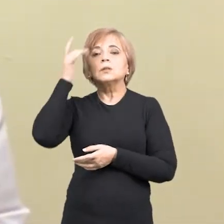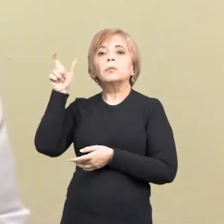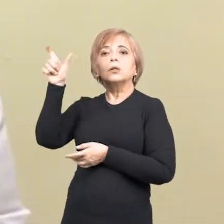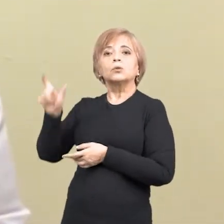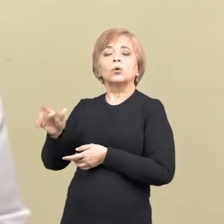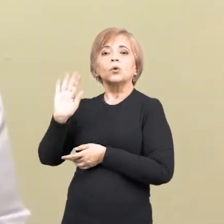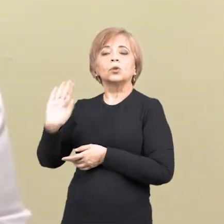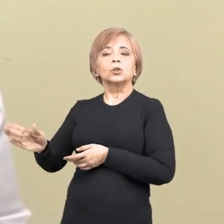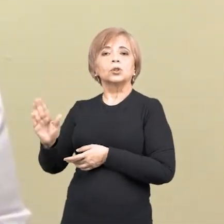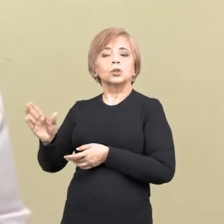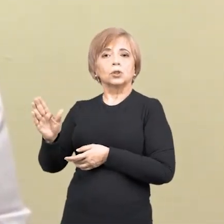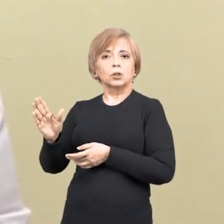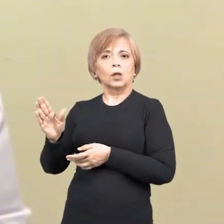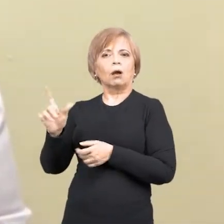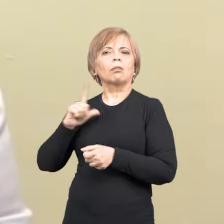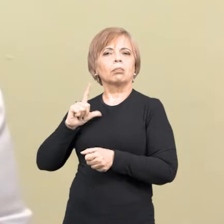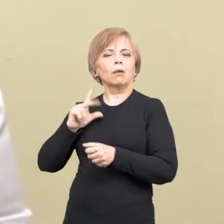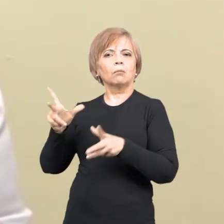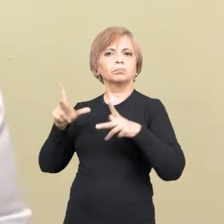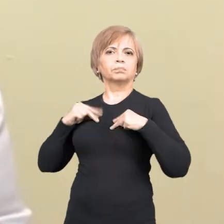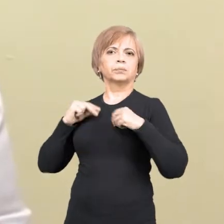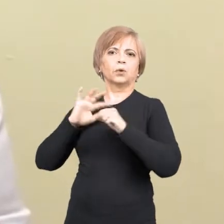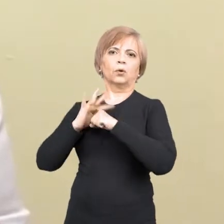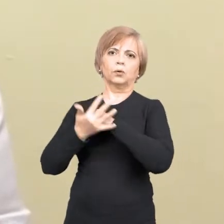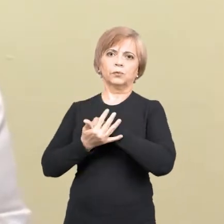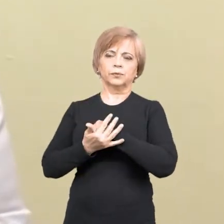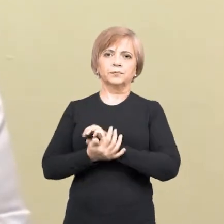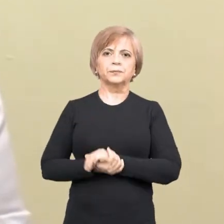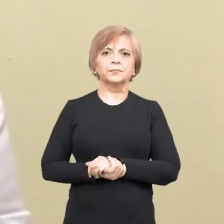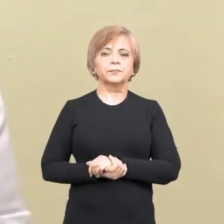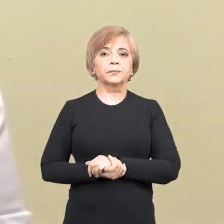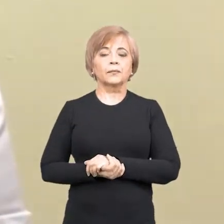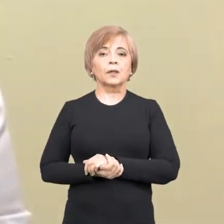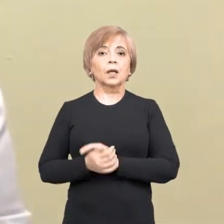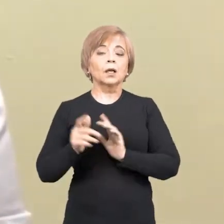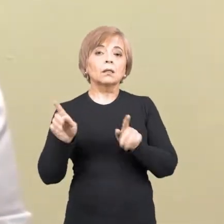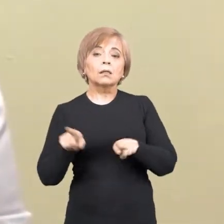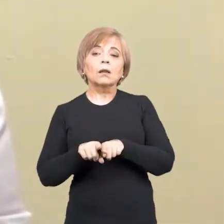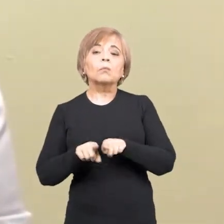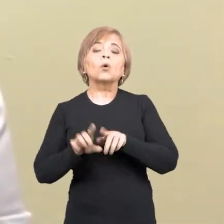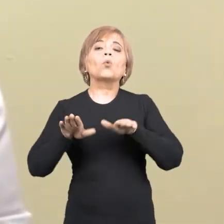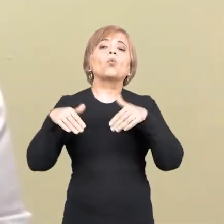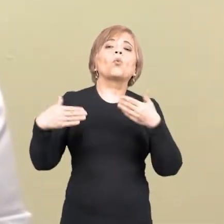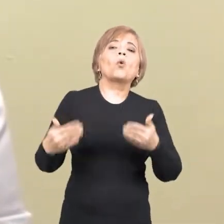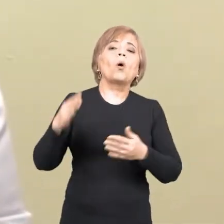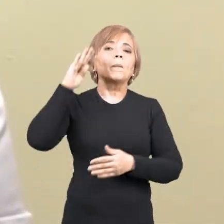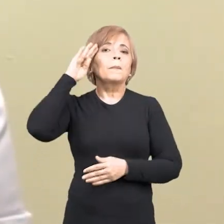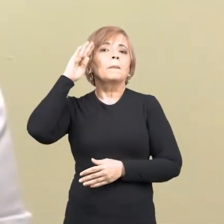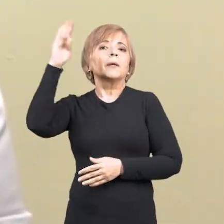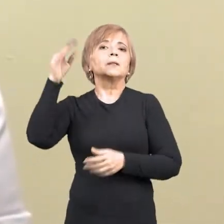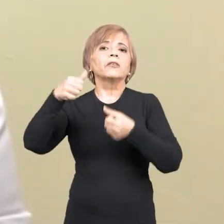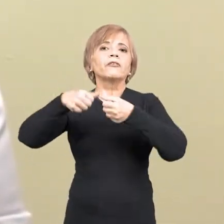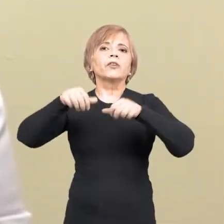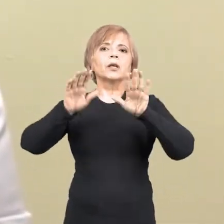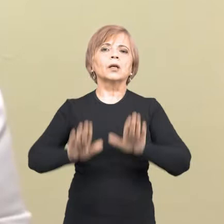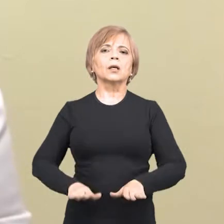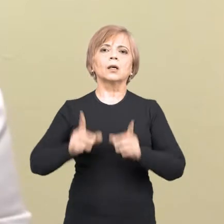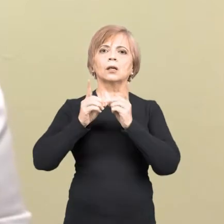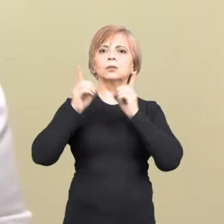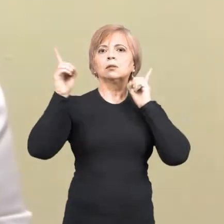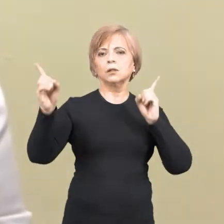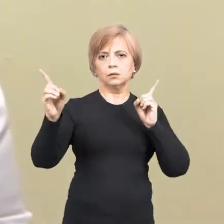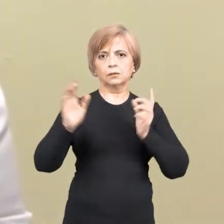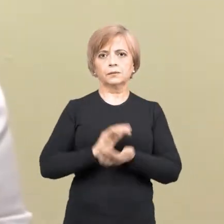ou confirmados de Covid-19. E quais os integrantes que prioritariamente devem permanecer em